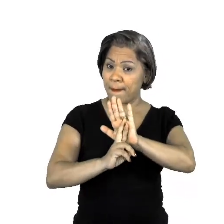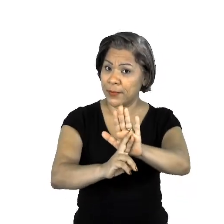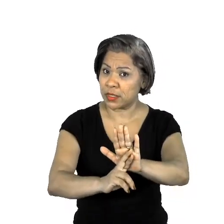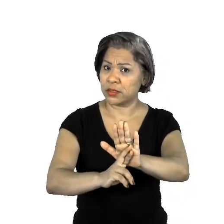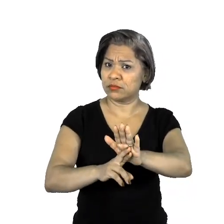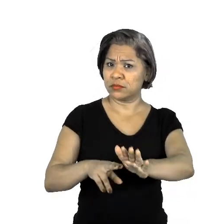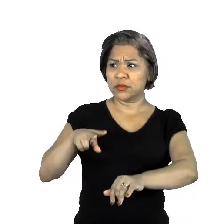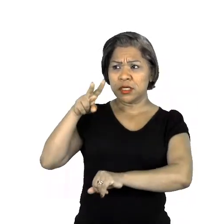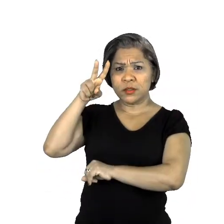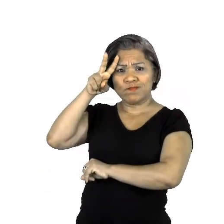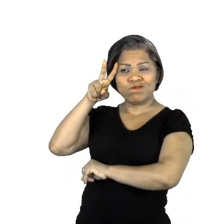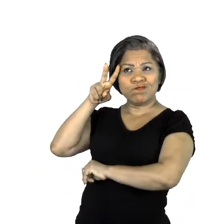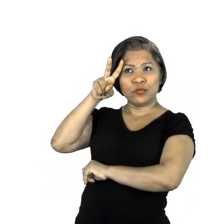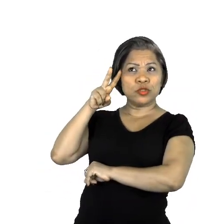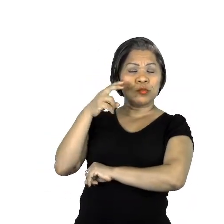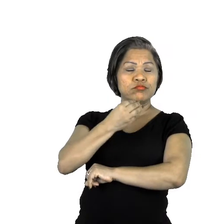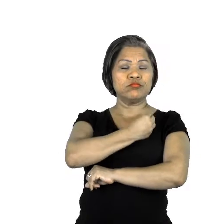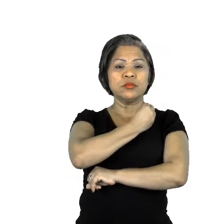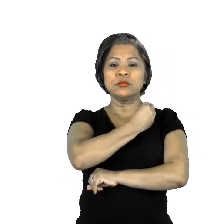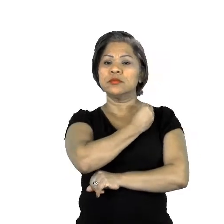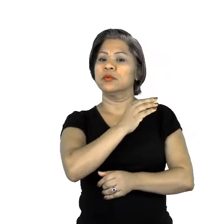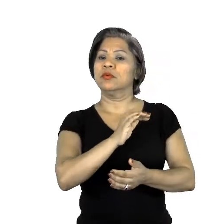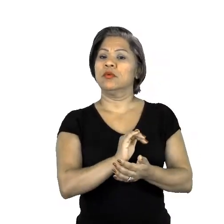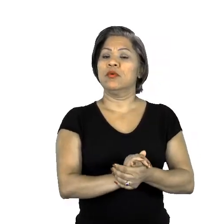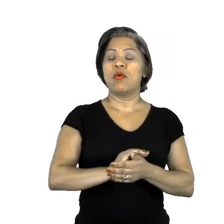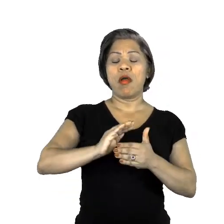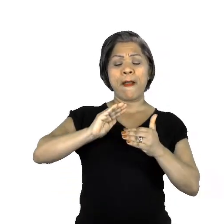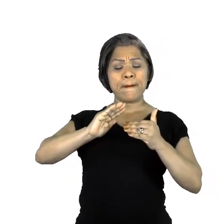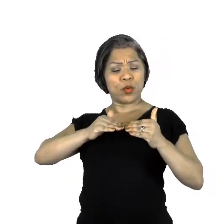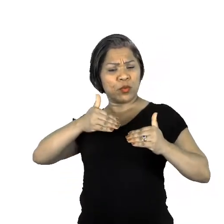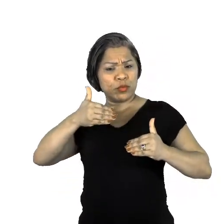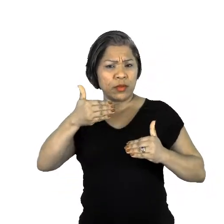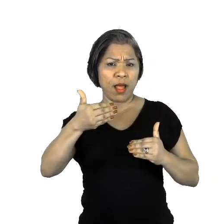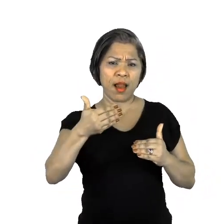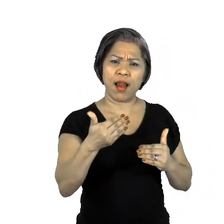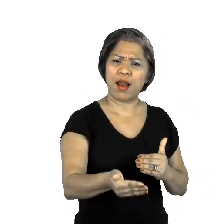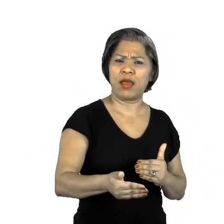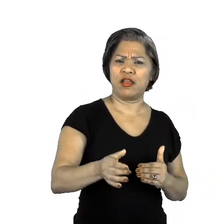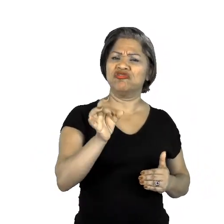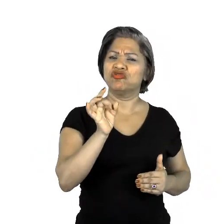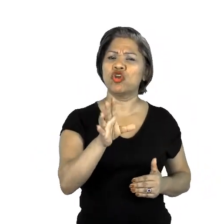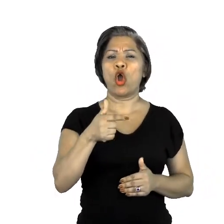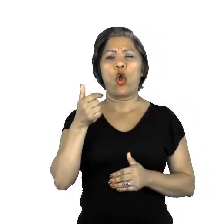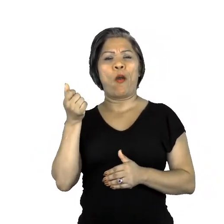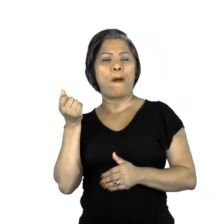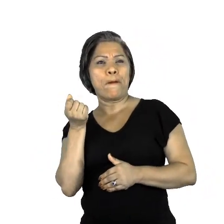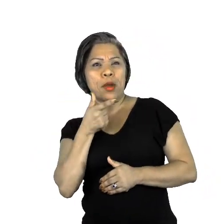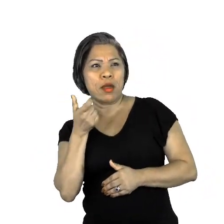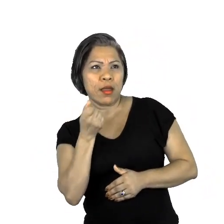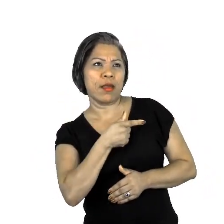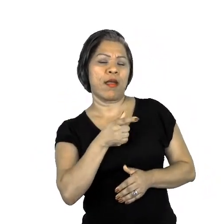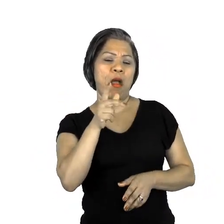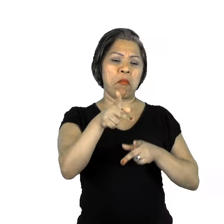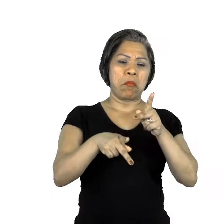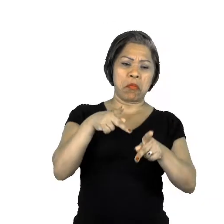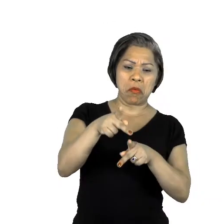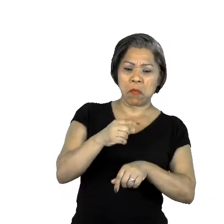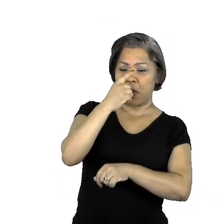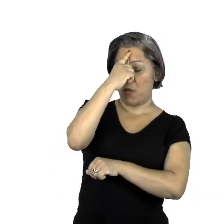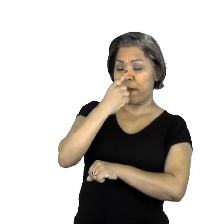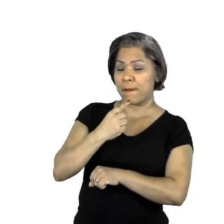seja, muito além de apenas entreter o público com as imagens, com as histórias,